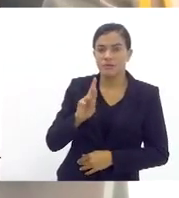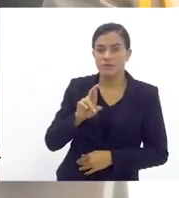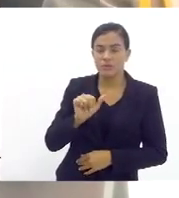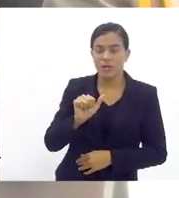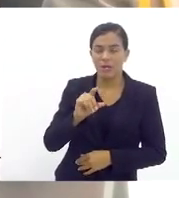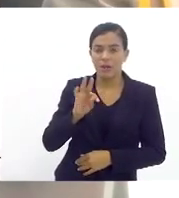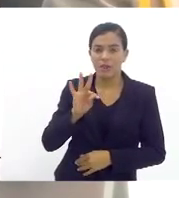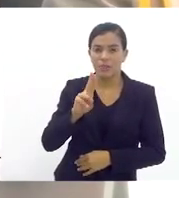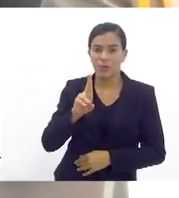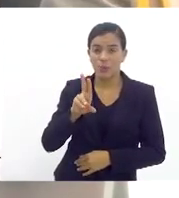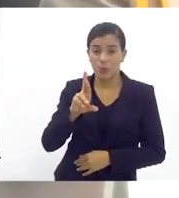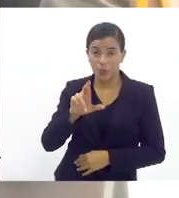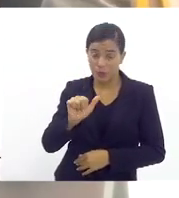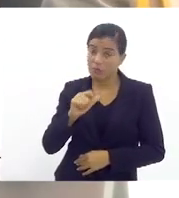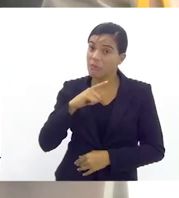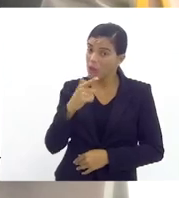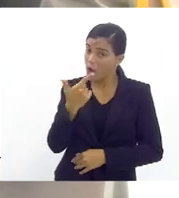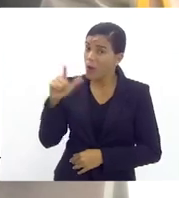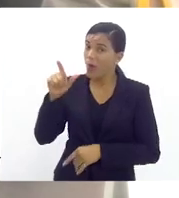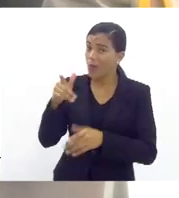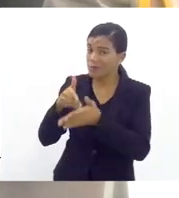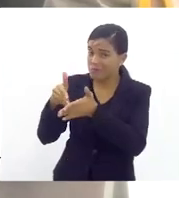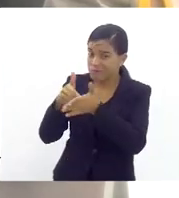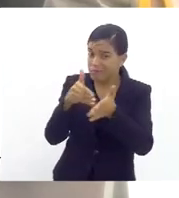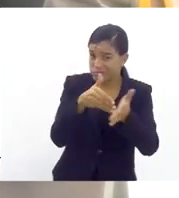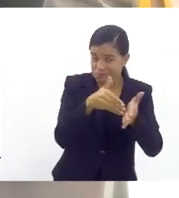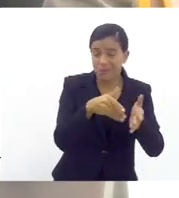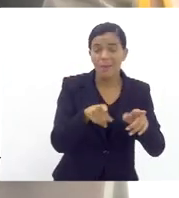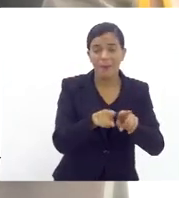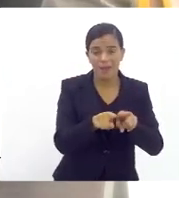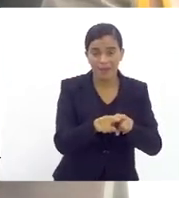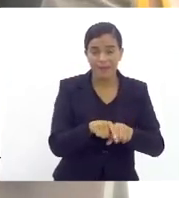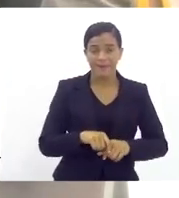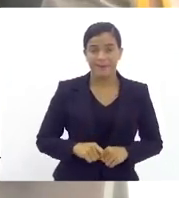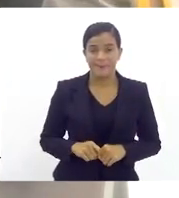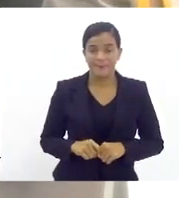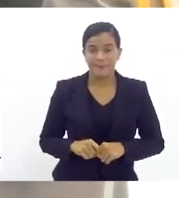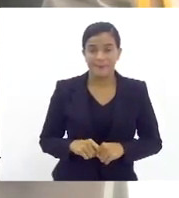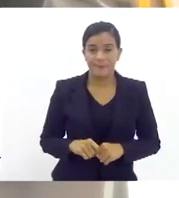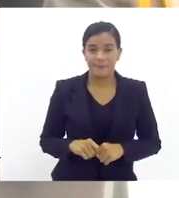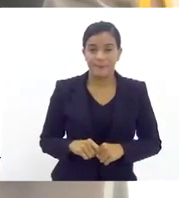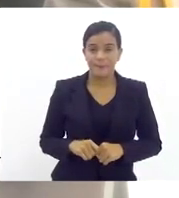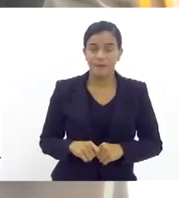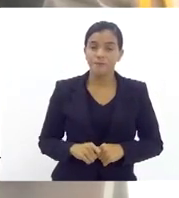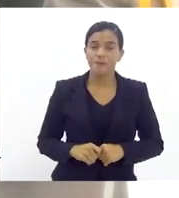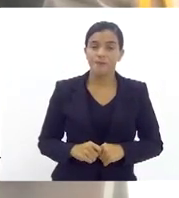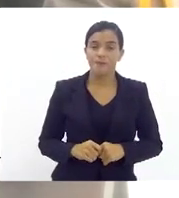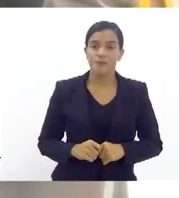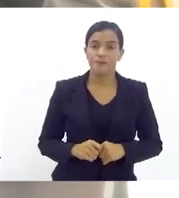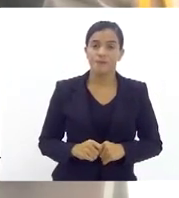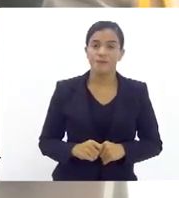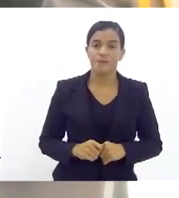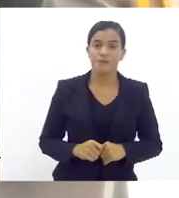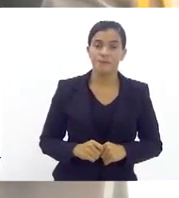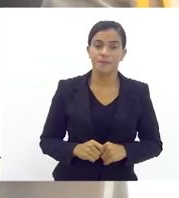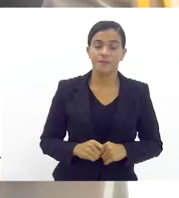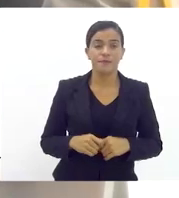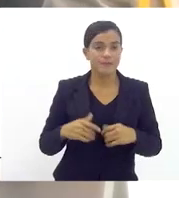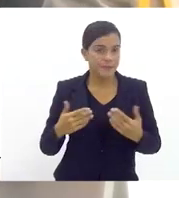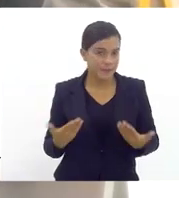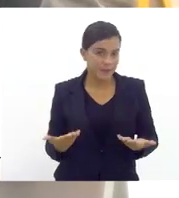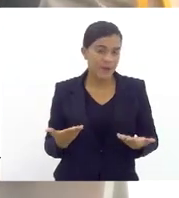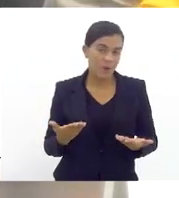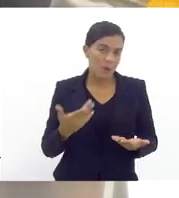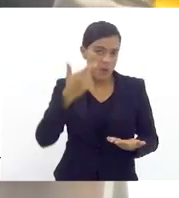filtros que são colocados pela lei que a gente precisa perpassar isso daí. Então é